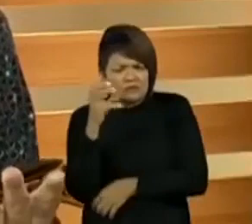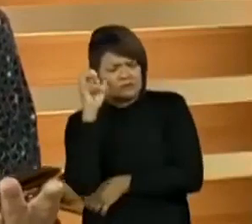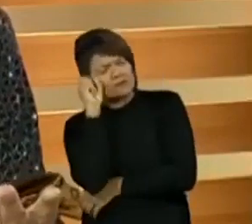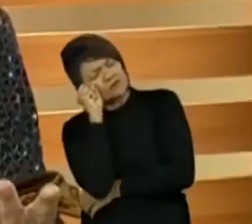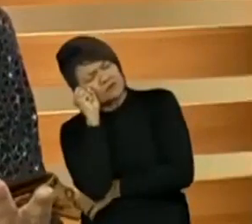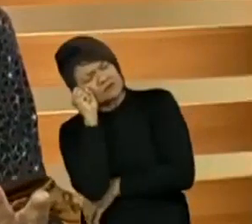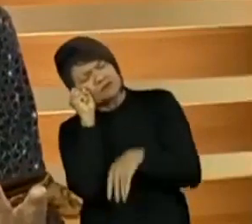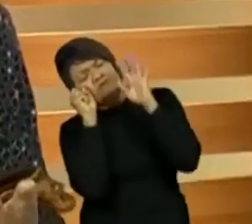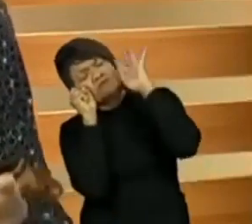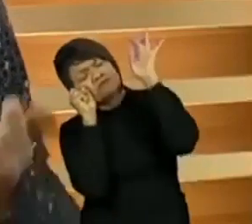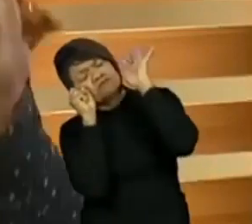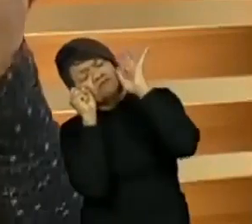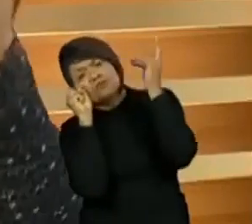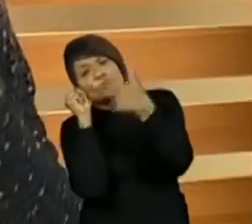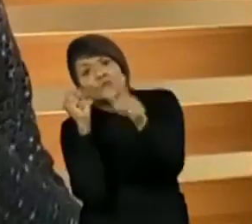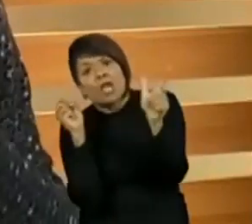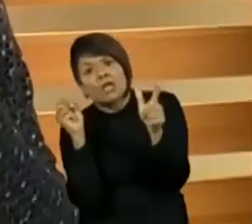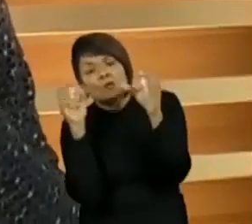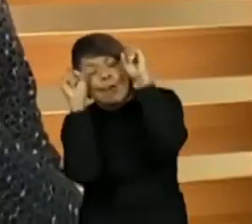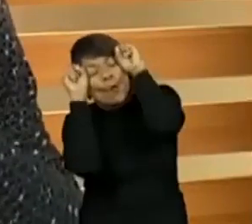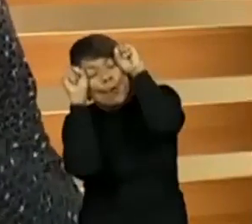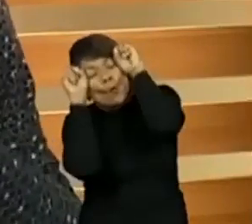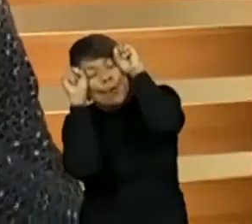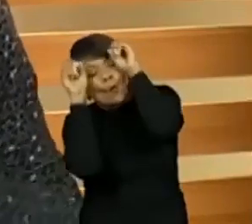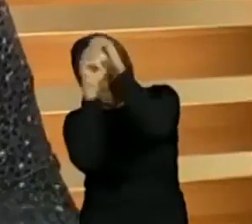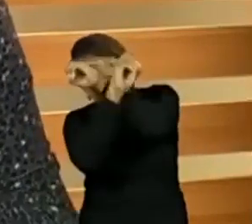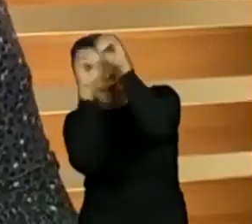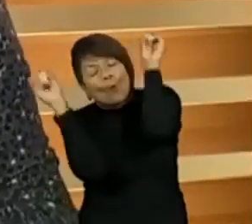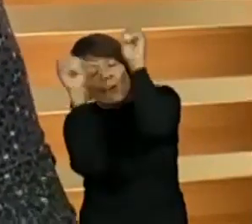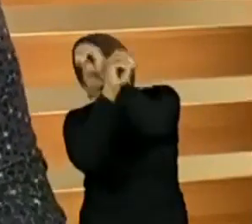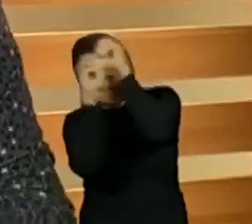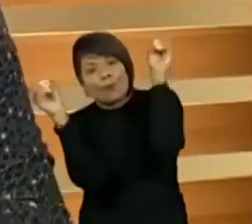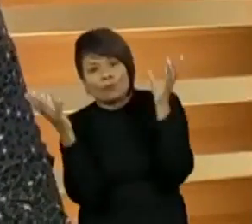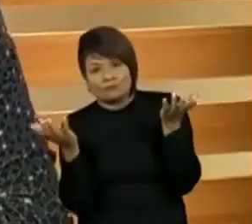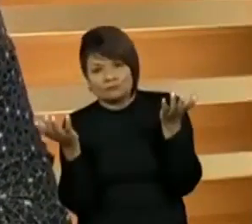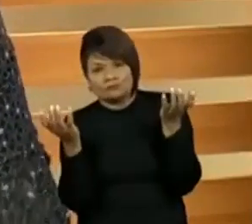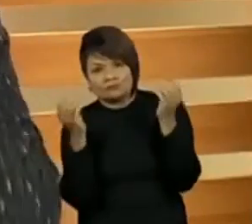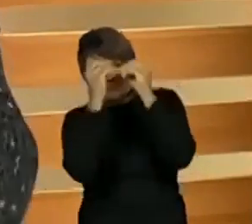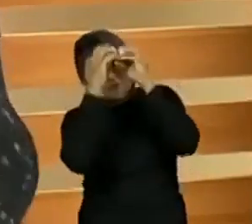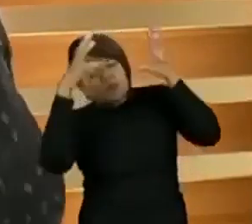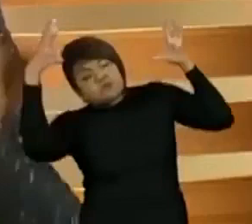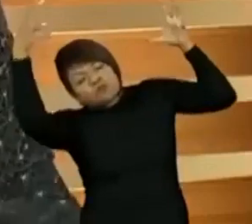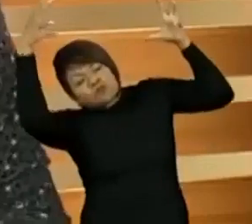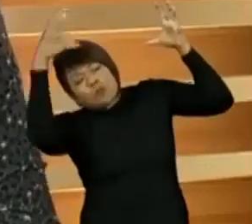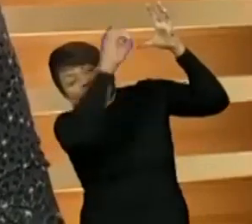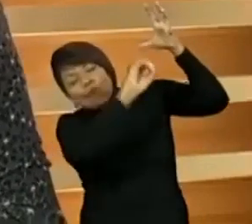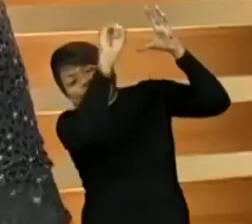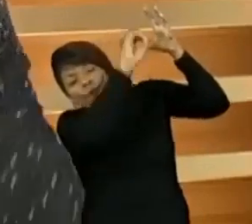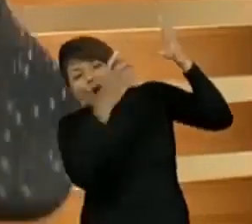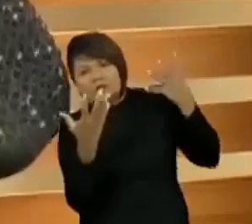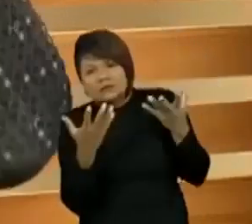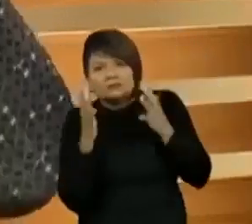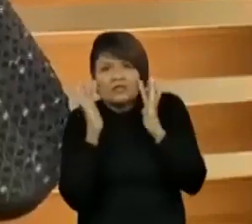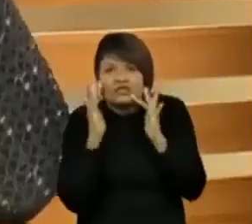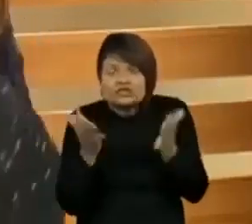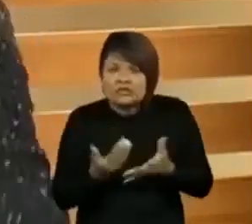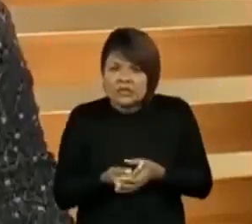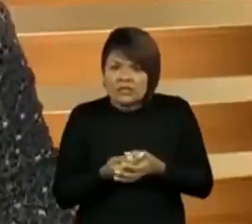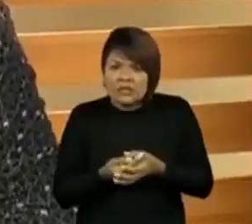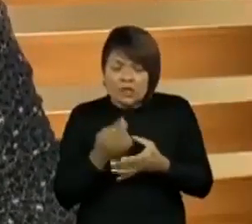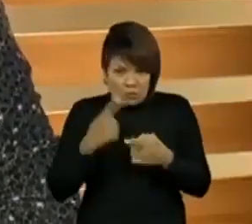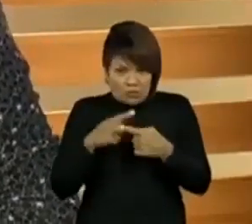tem histórias, se você não tem os fatos, os acontecimentos narrados, como é que você